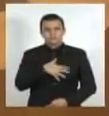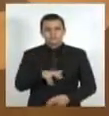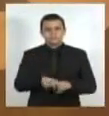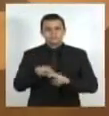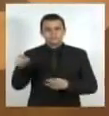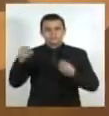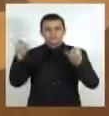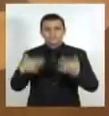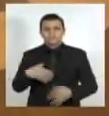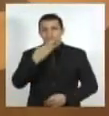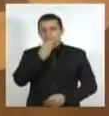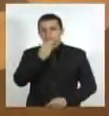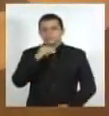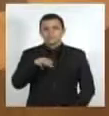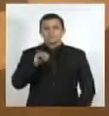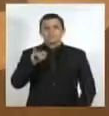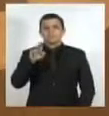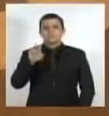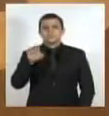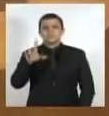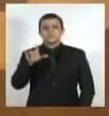Miguel Arraes como um grande estadista,